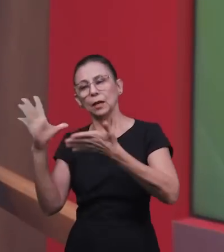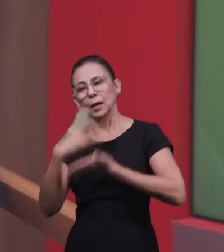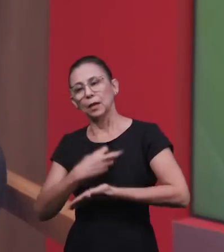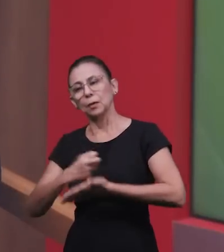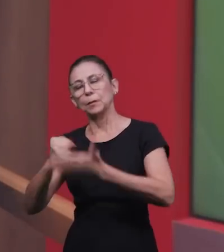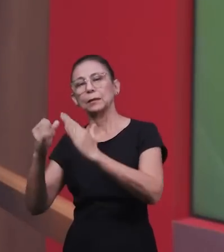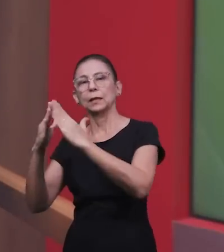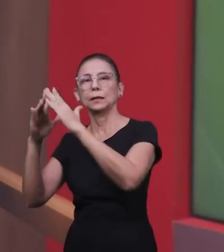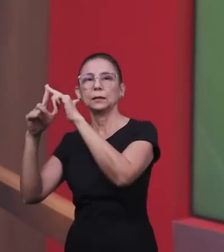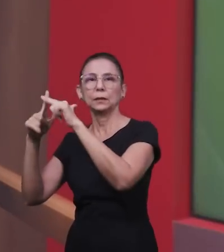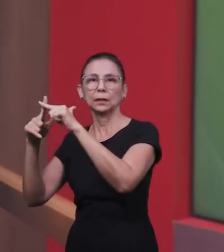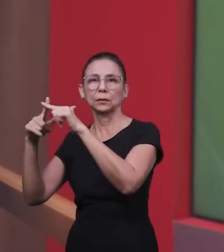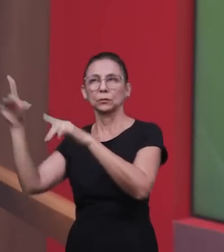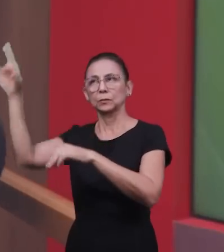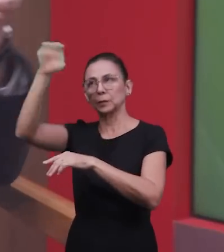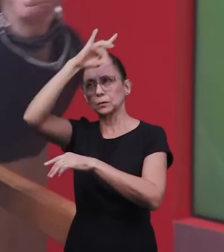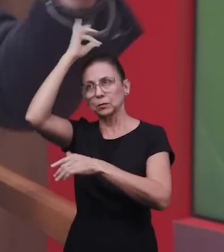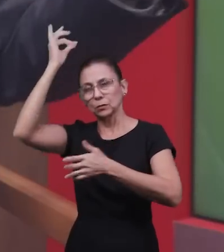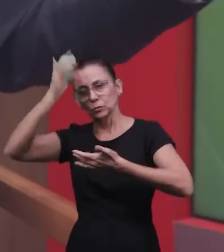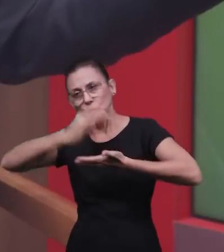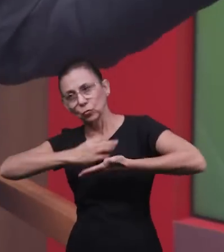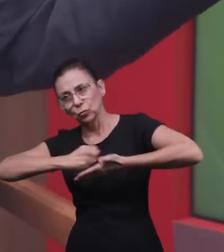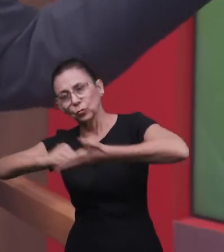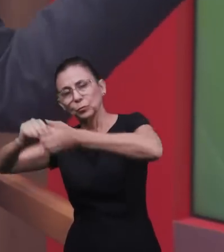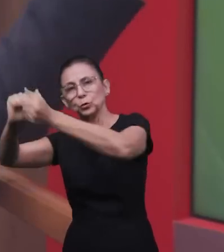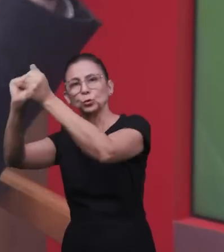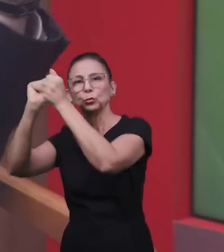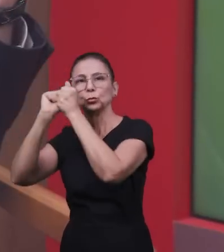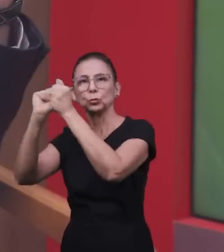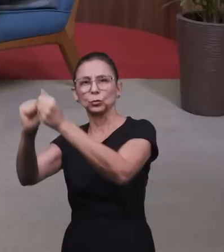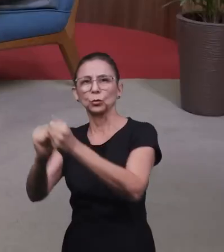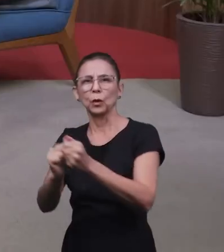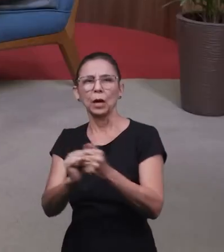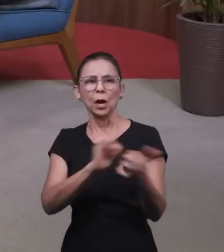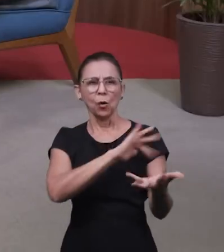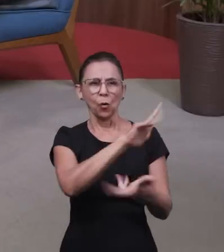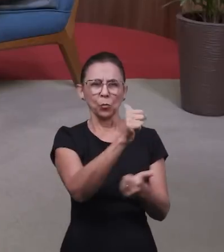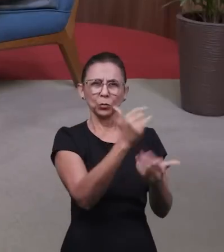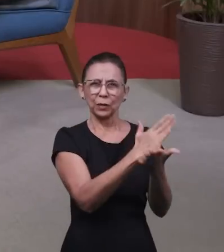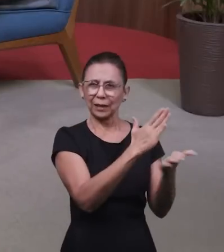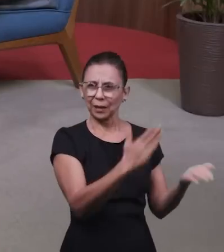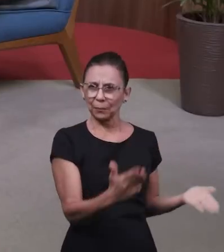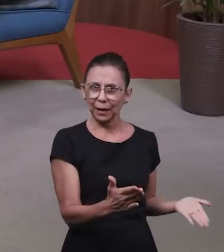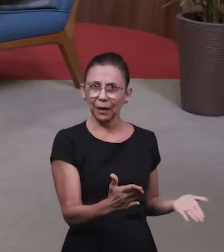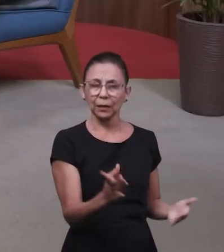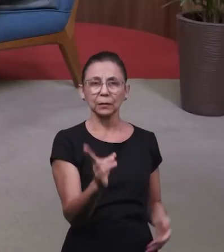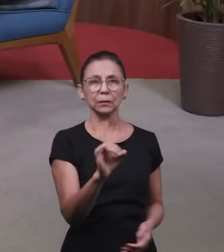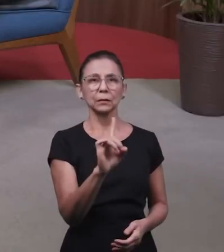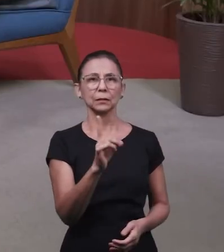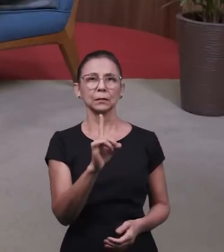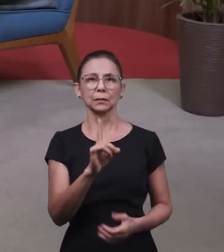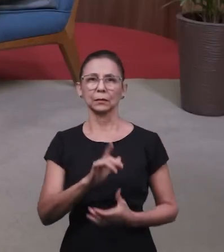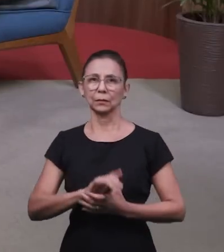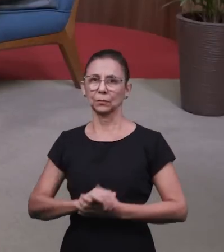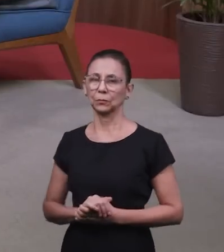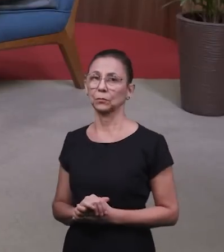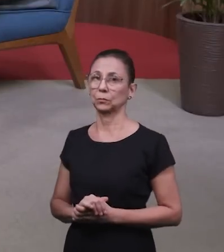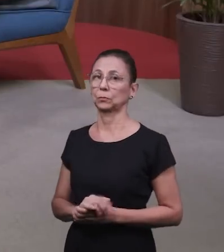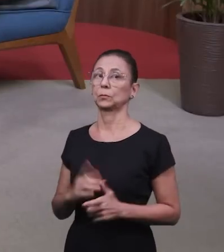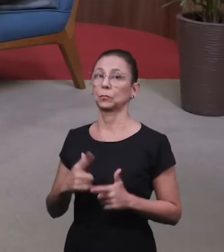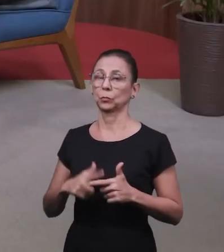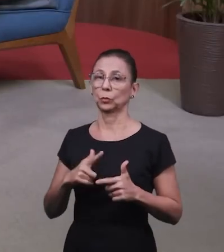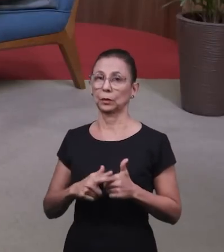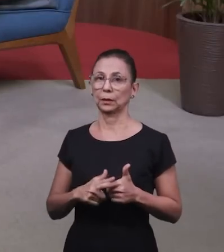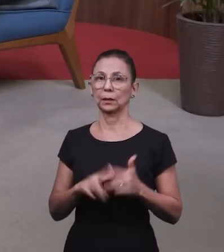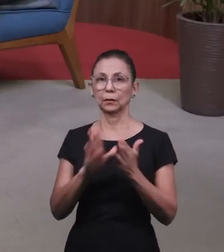vai embora, e o Espírito Santo vai ser levado. E essa corrida aqui também, e o levar, é porque a Bíblia